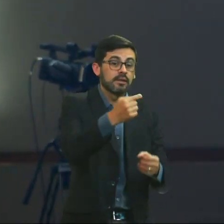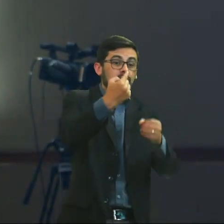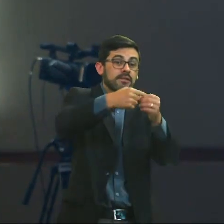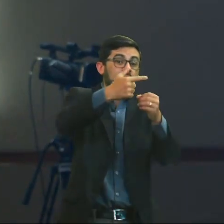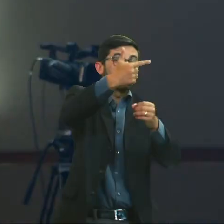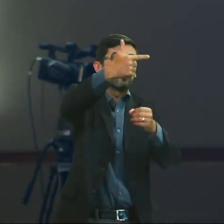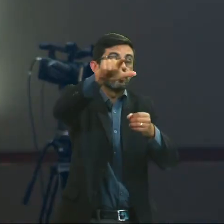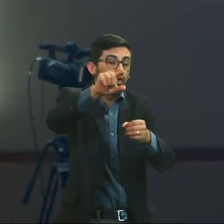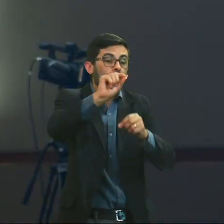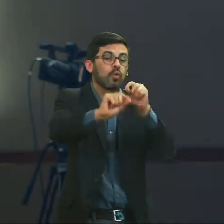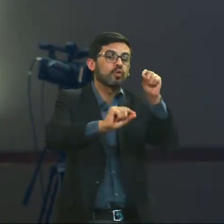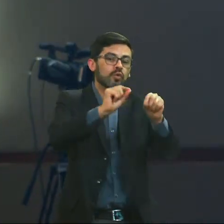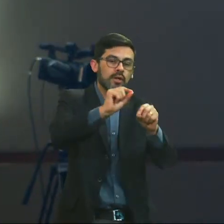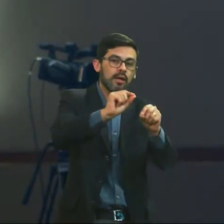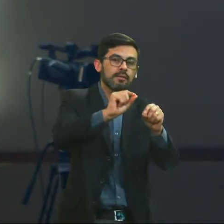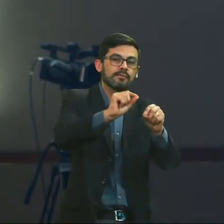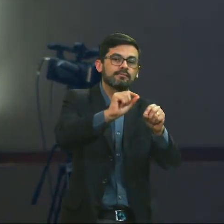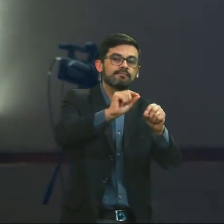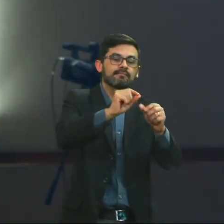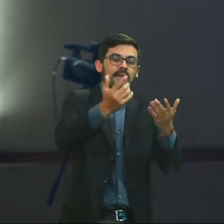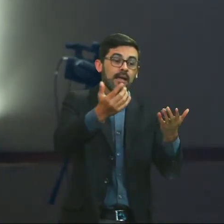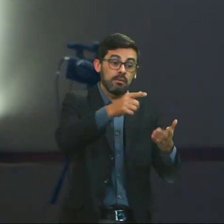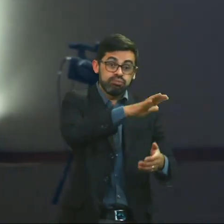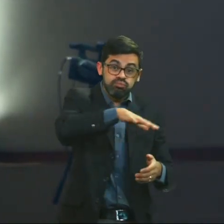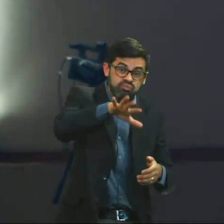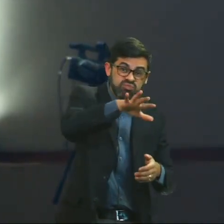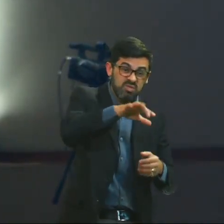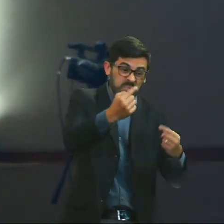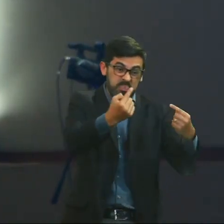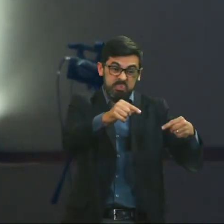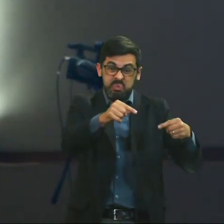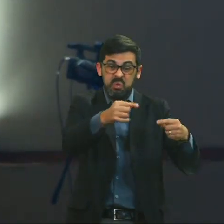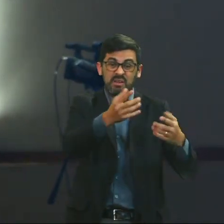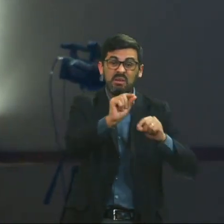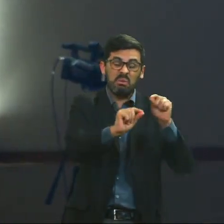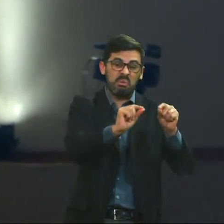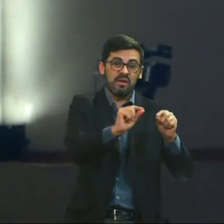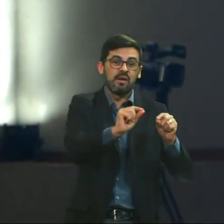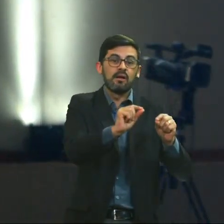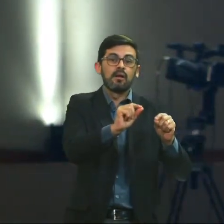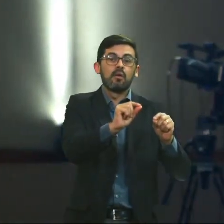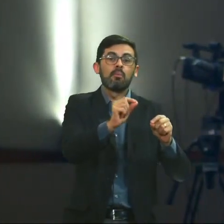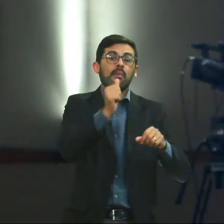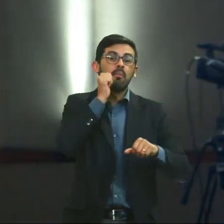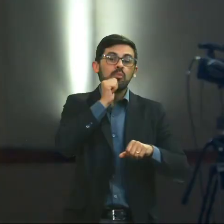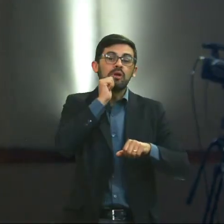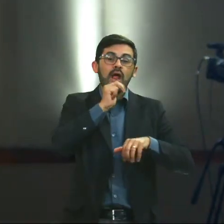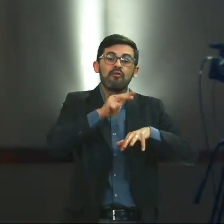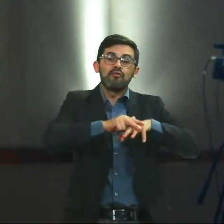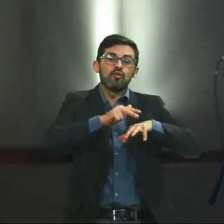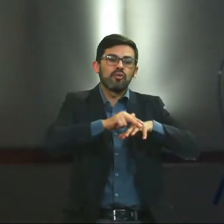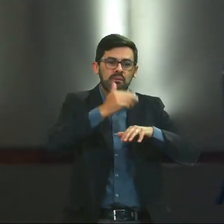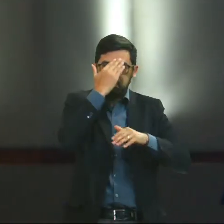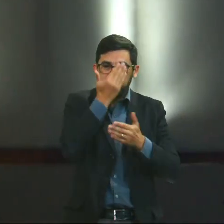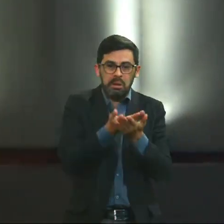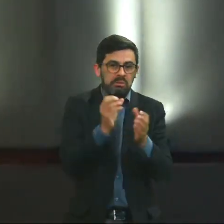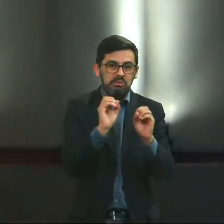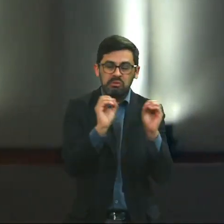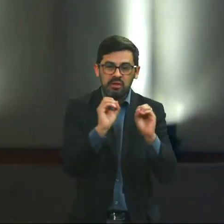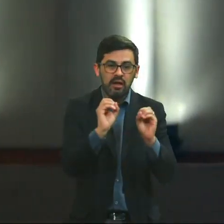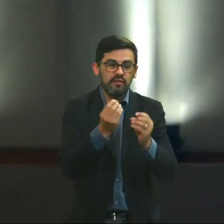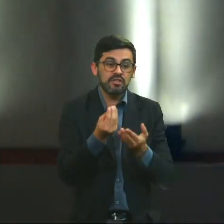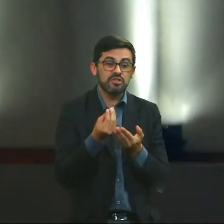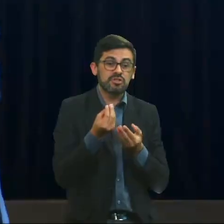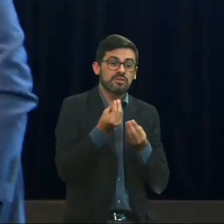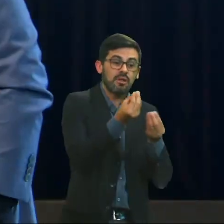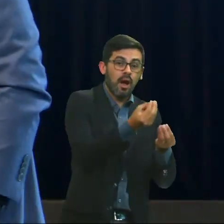Sarepta, que era, sabe, a terra de quem? De Jezabel, da inimiga dele. E lá uma viúva, incrédula, estrangeira, vai te